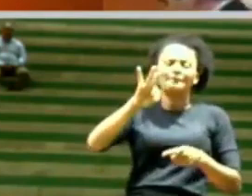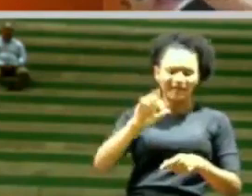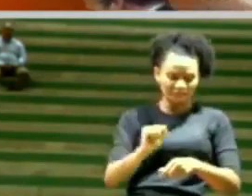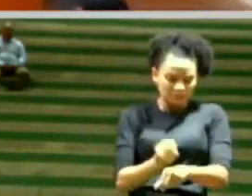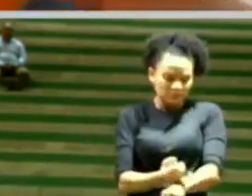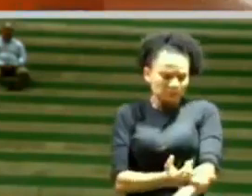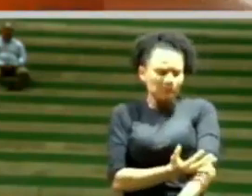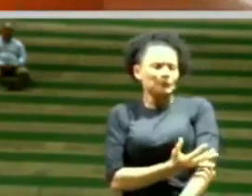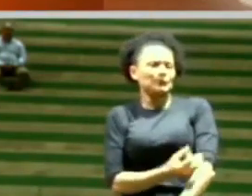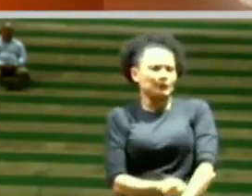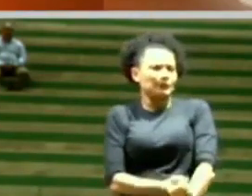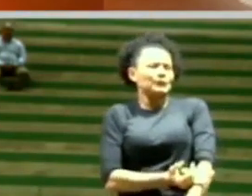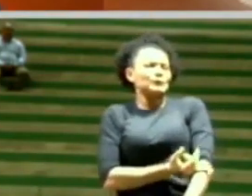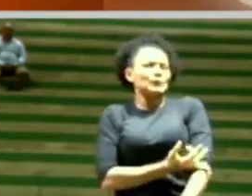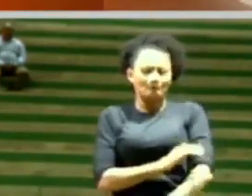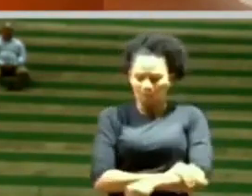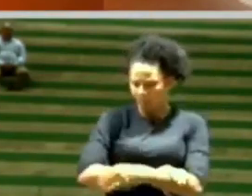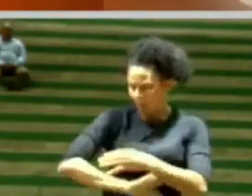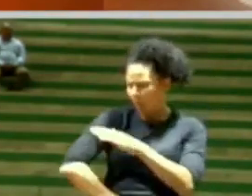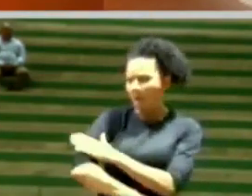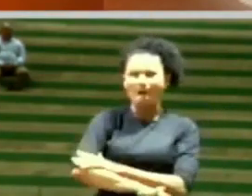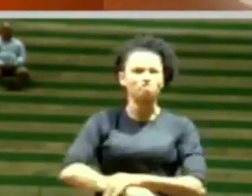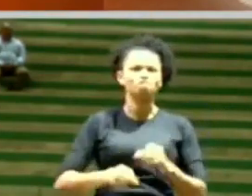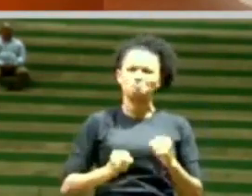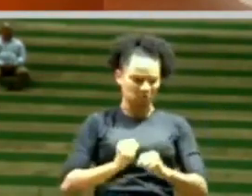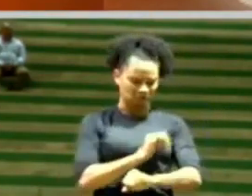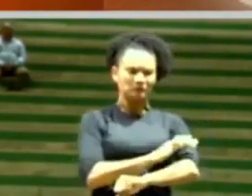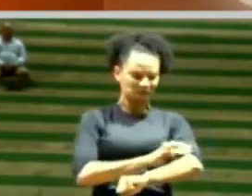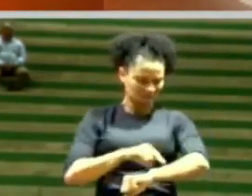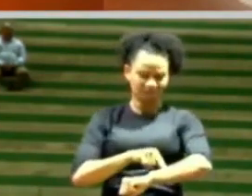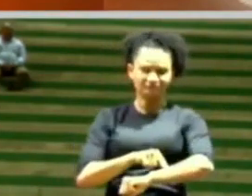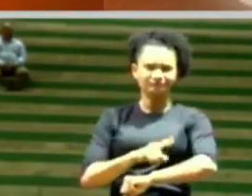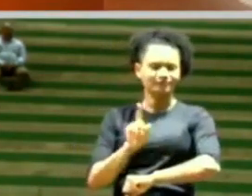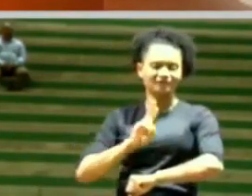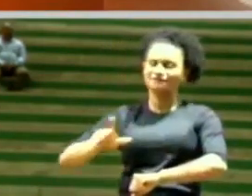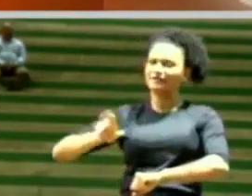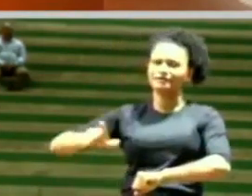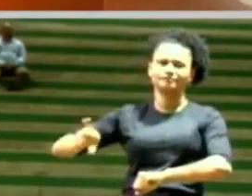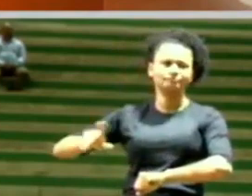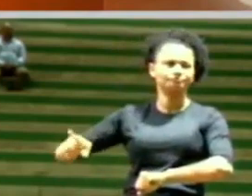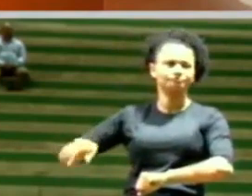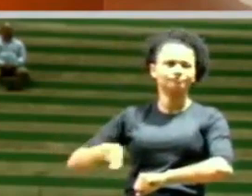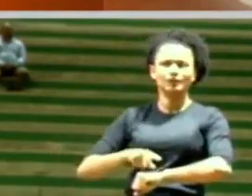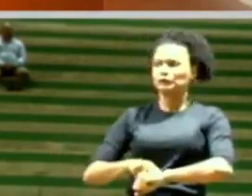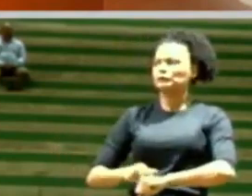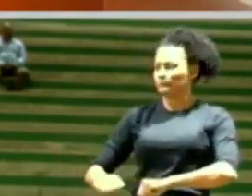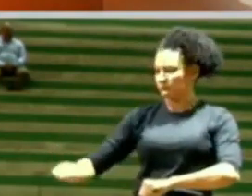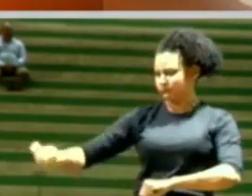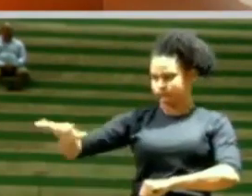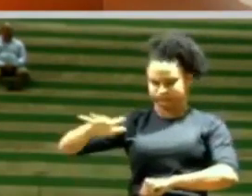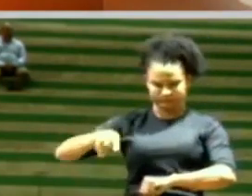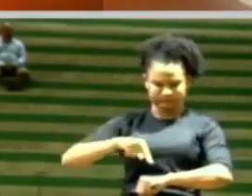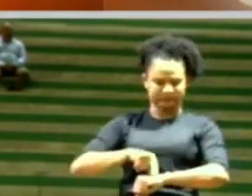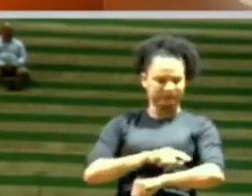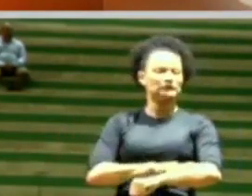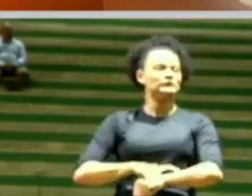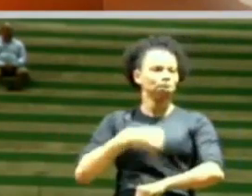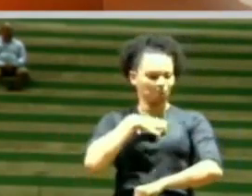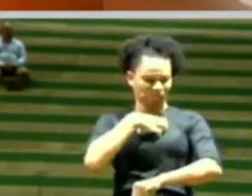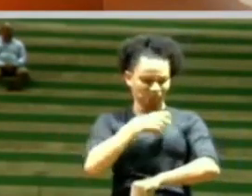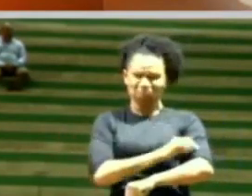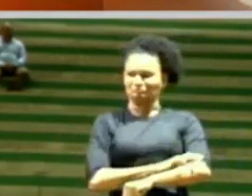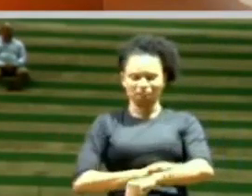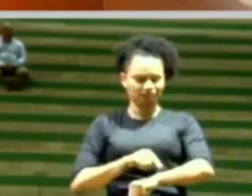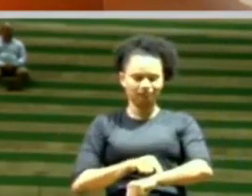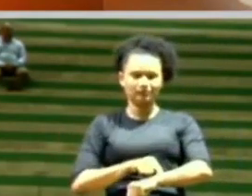não é arrepio na pele. Rapaz, o negócio está sério, hein? Deus mandou um avivamento, porque eu senti um negócio